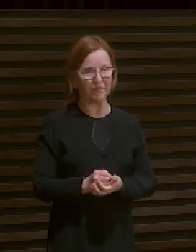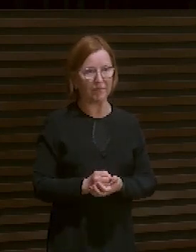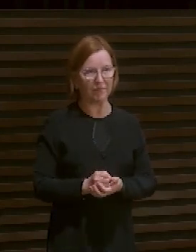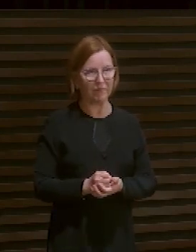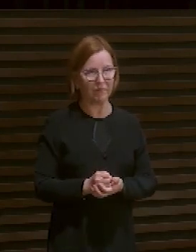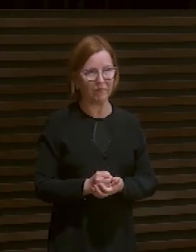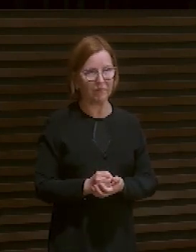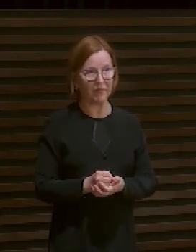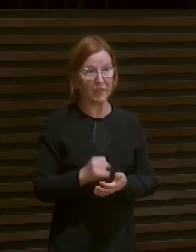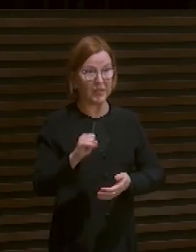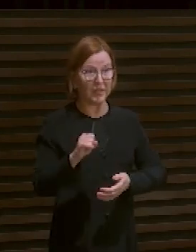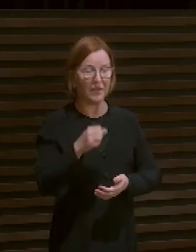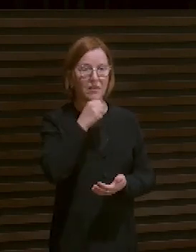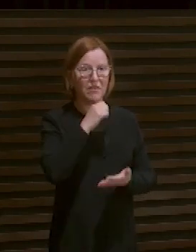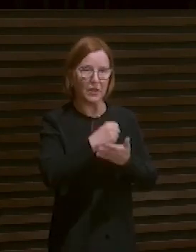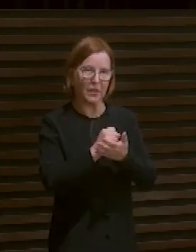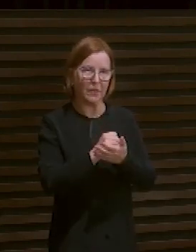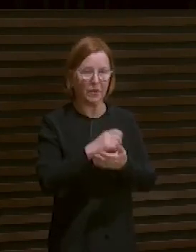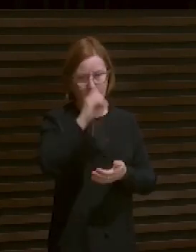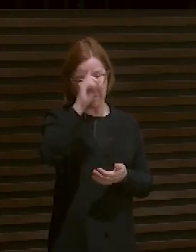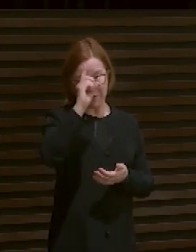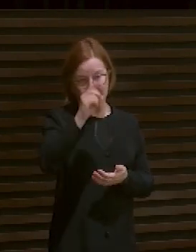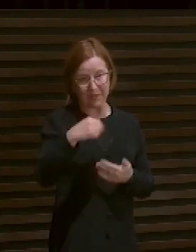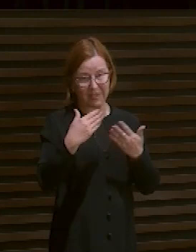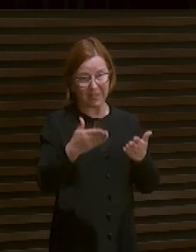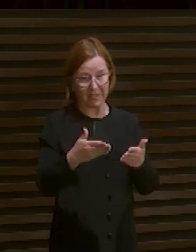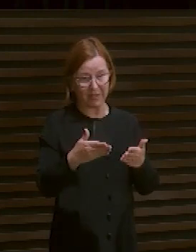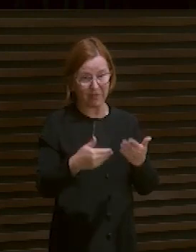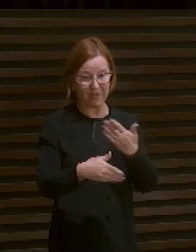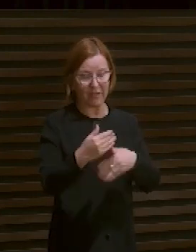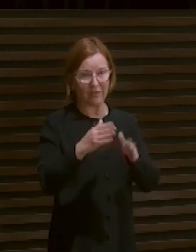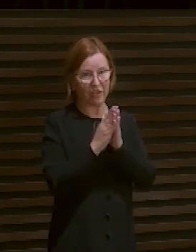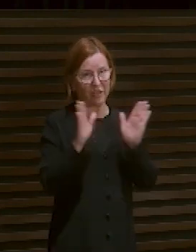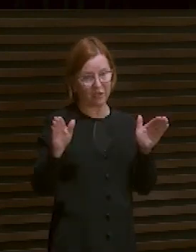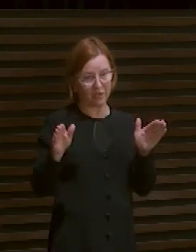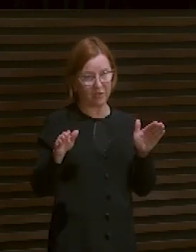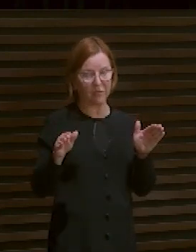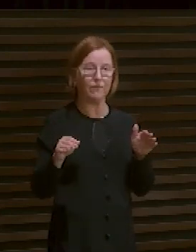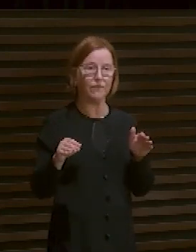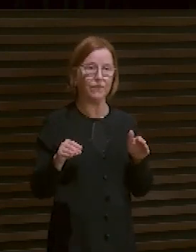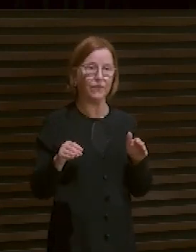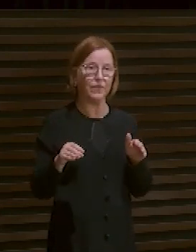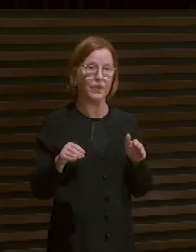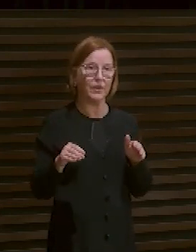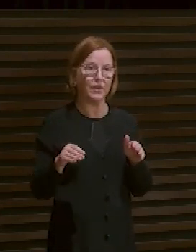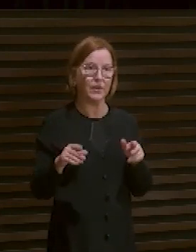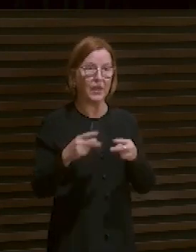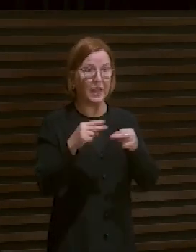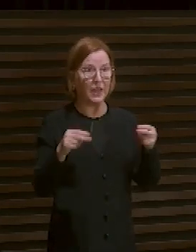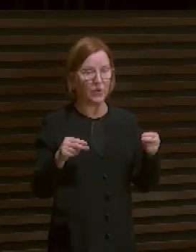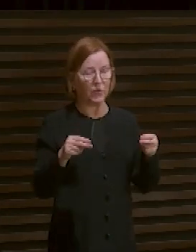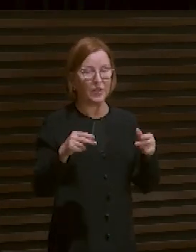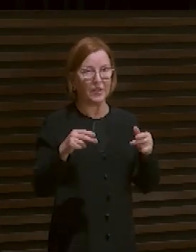Se no Velho Testamento os mandamentos foram dados por anjos, se aquilo que eles fizeram,